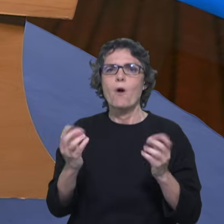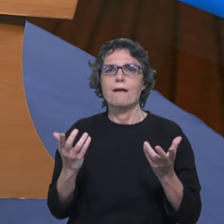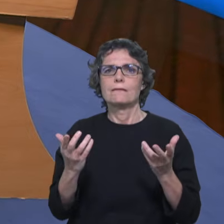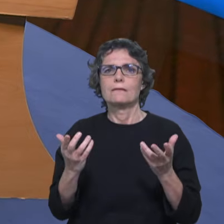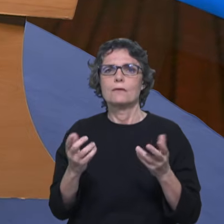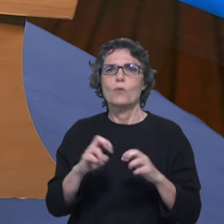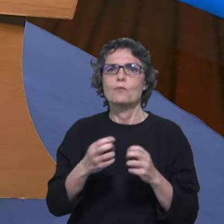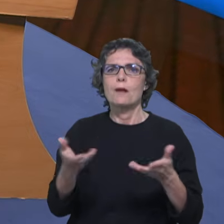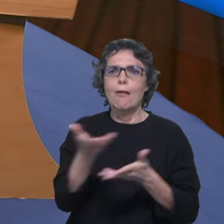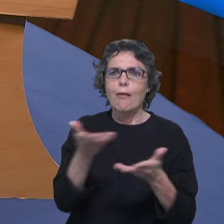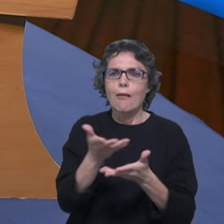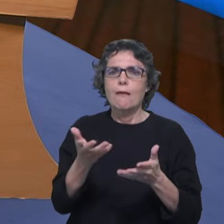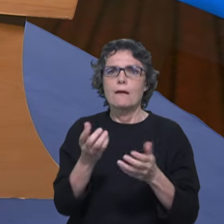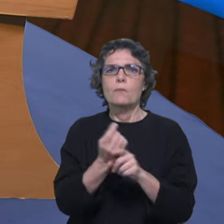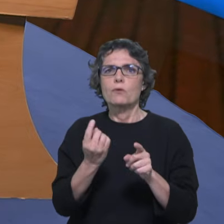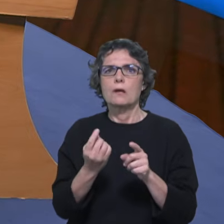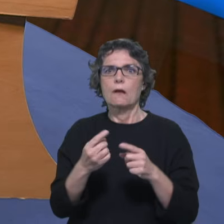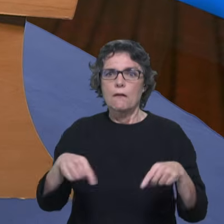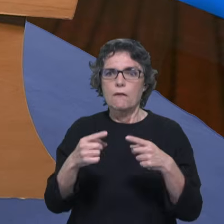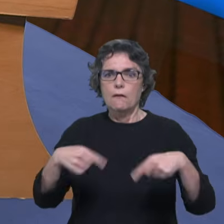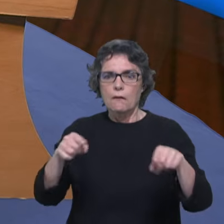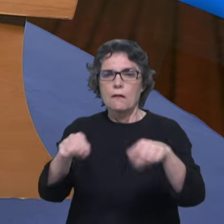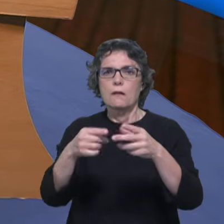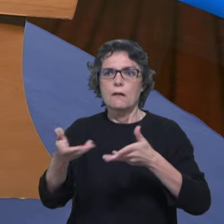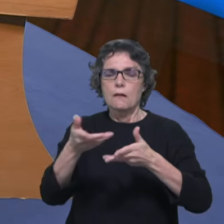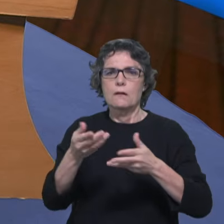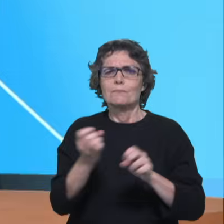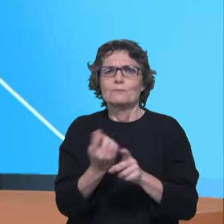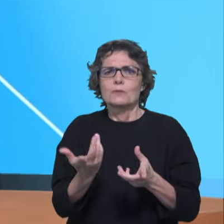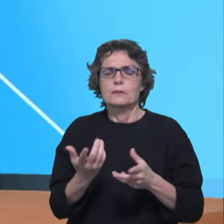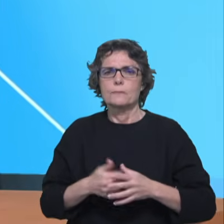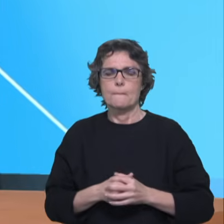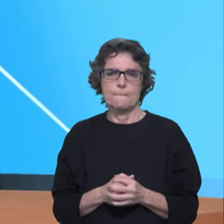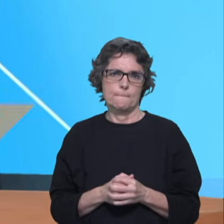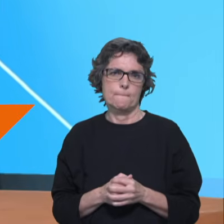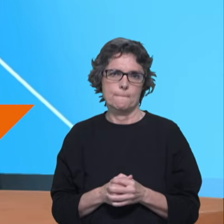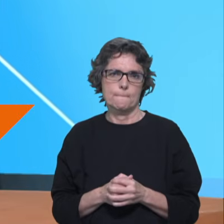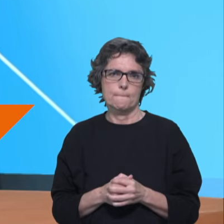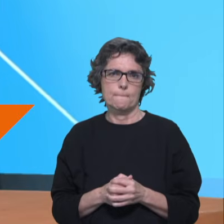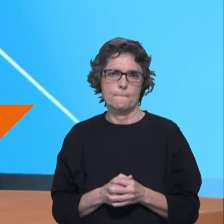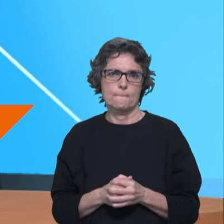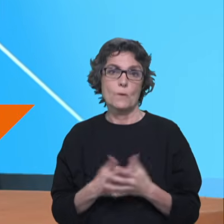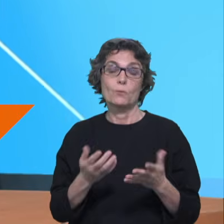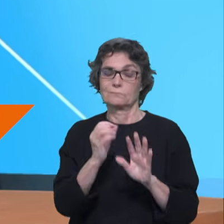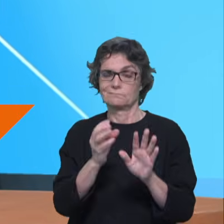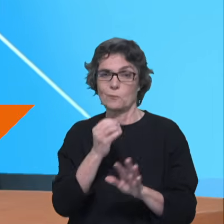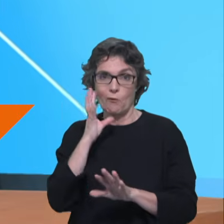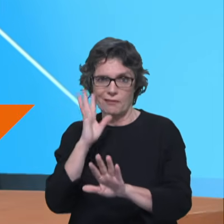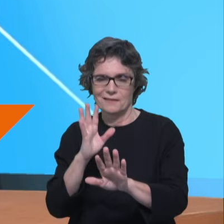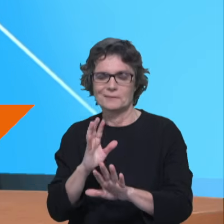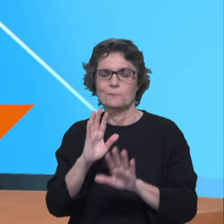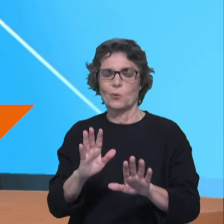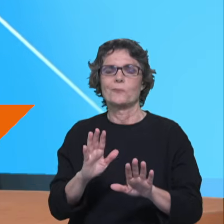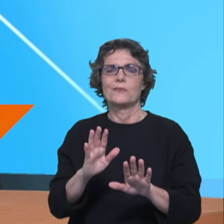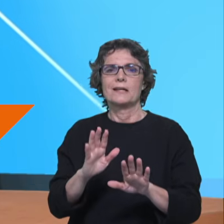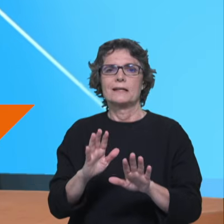sucessões contínuas ou sessões contínuas de negociação? Entretanto, boa tarde. Entretanto, já houve